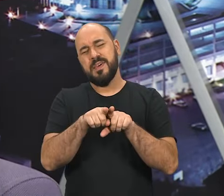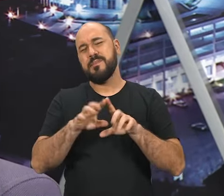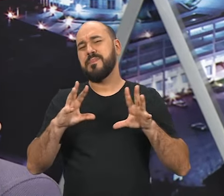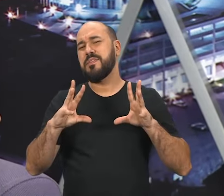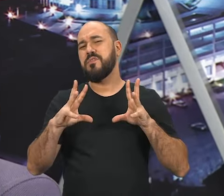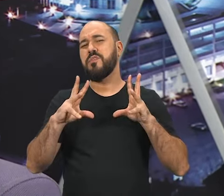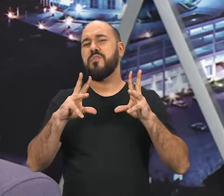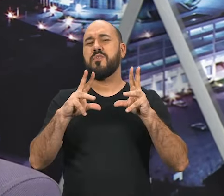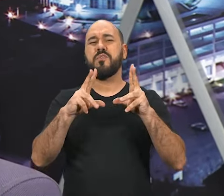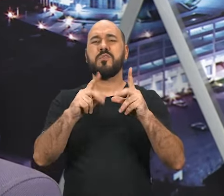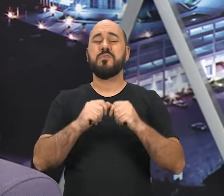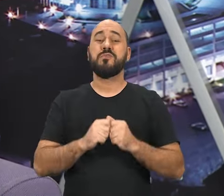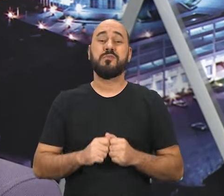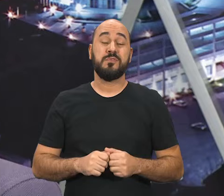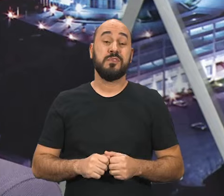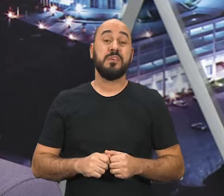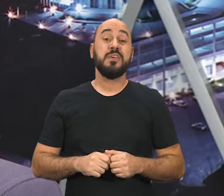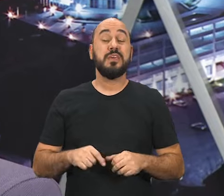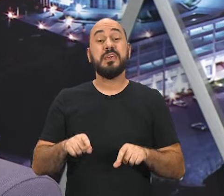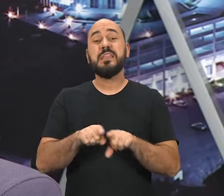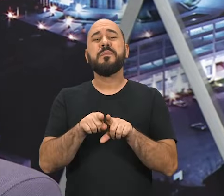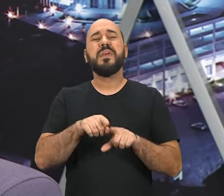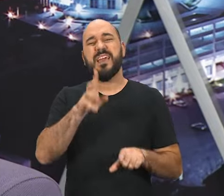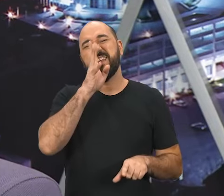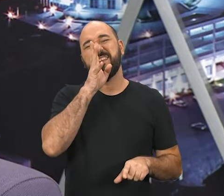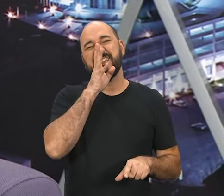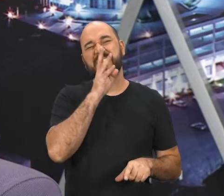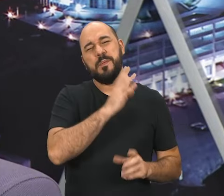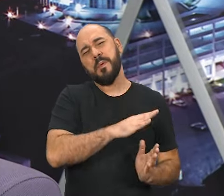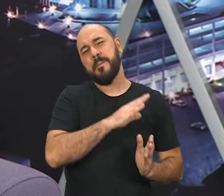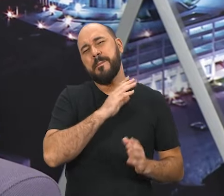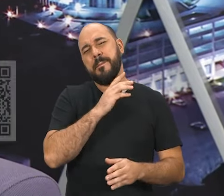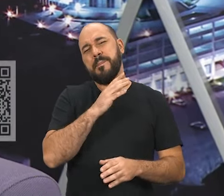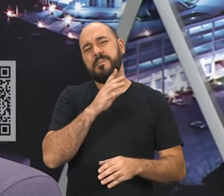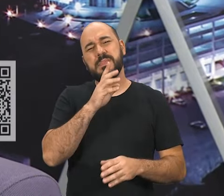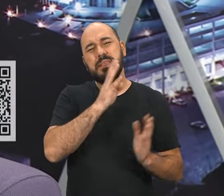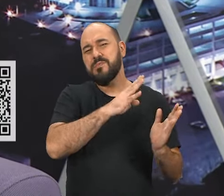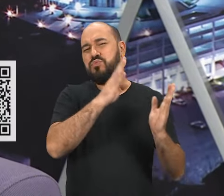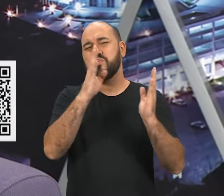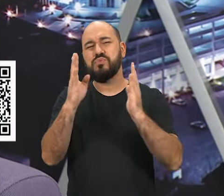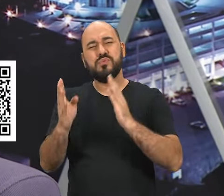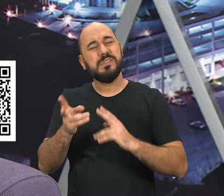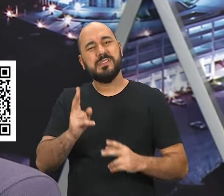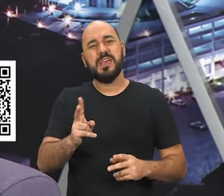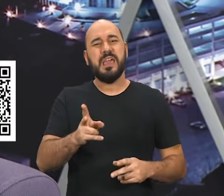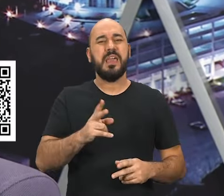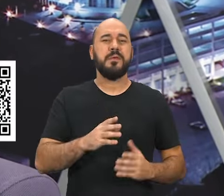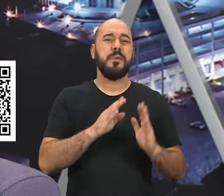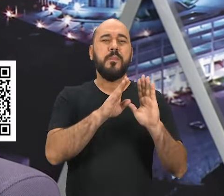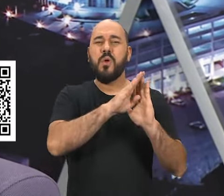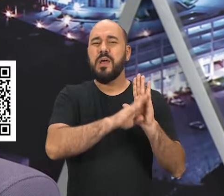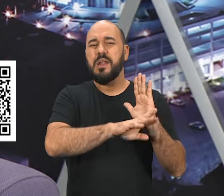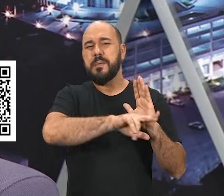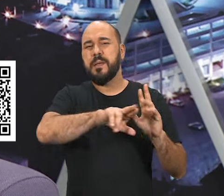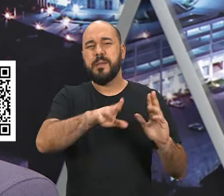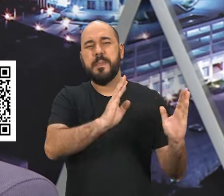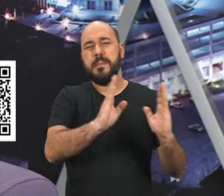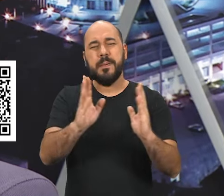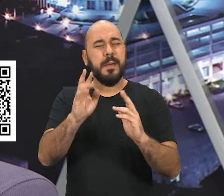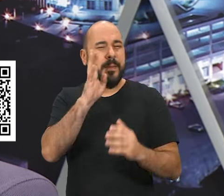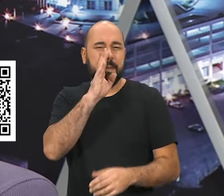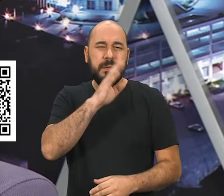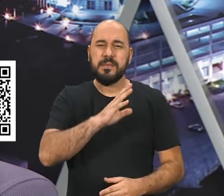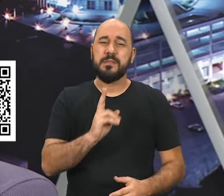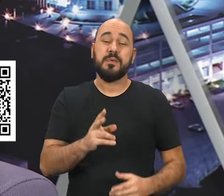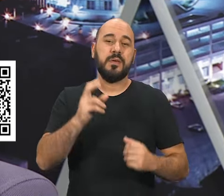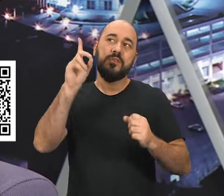que nos acompanha sempre, né? O Arena, sempre você está aqui conosco. Muito obrigado, Deus te abençoe